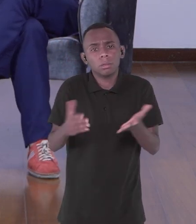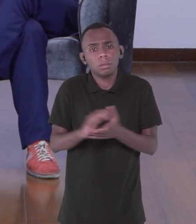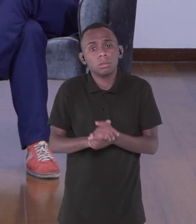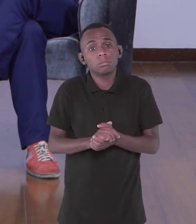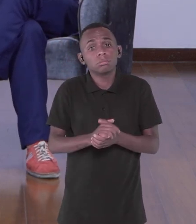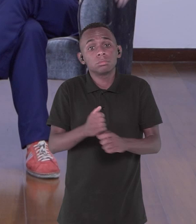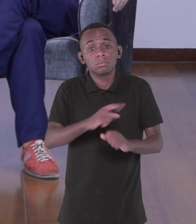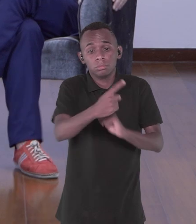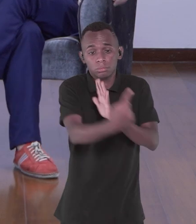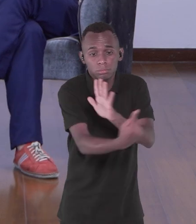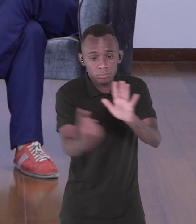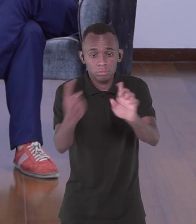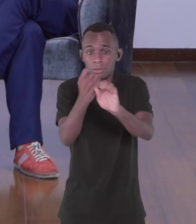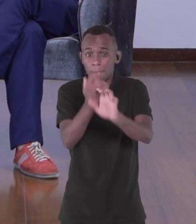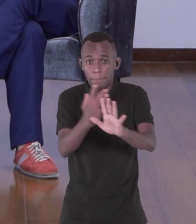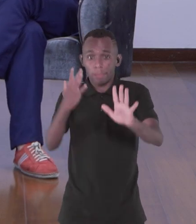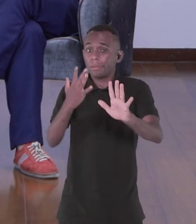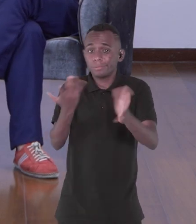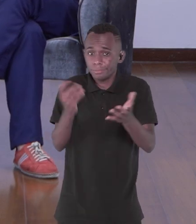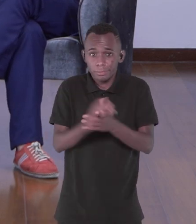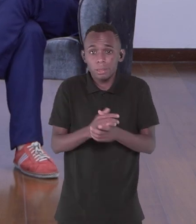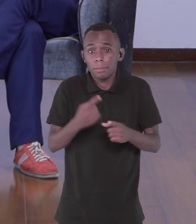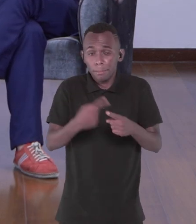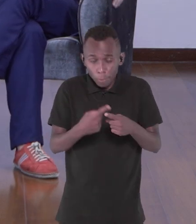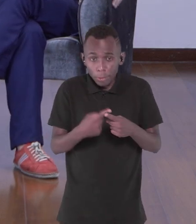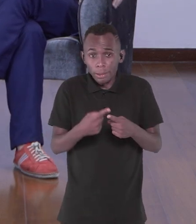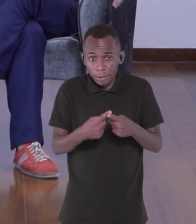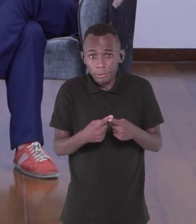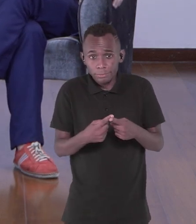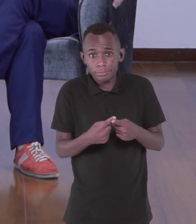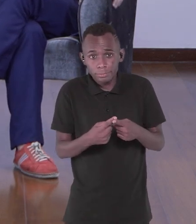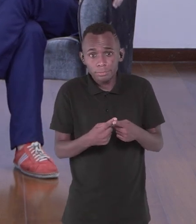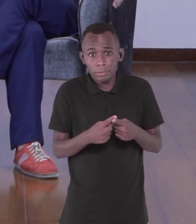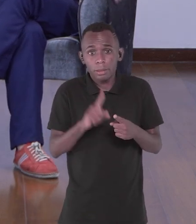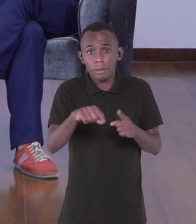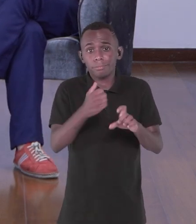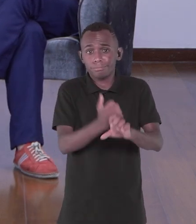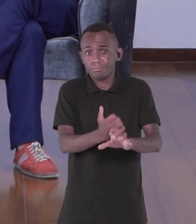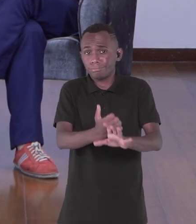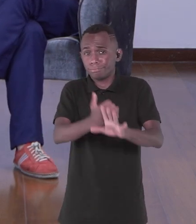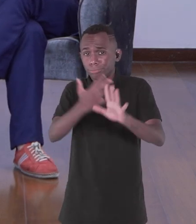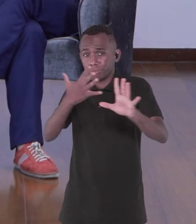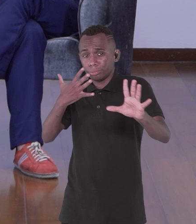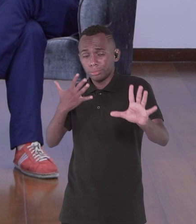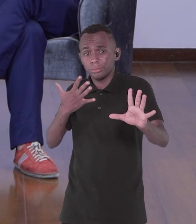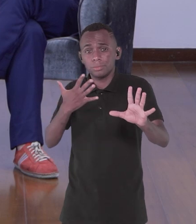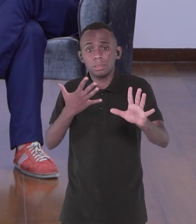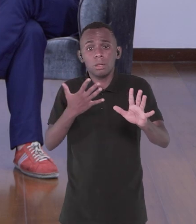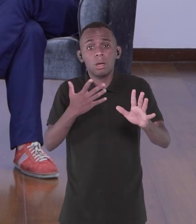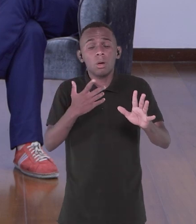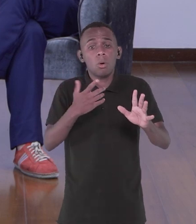entra na fila aí. Né? Entra na fila porque ela é longa.